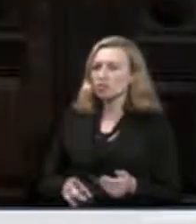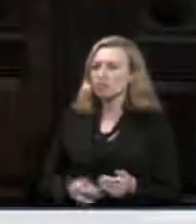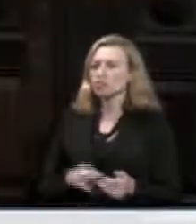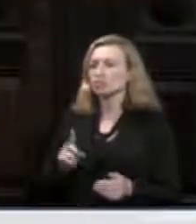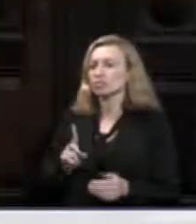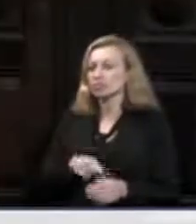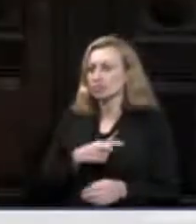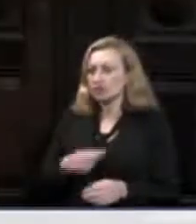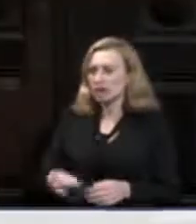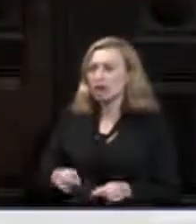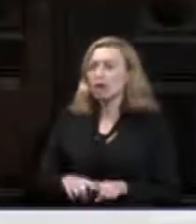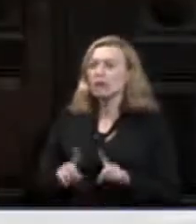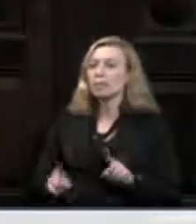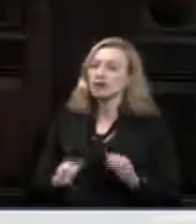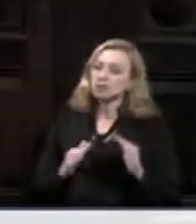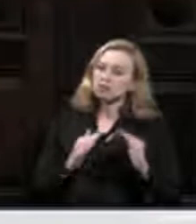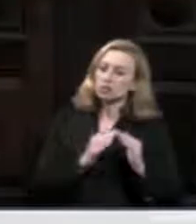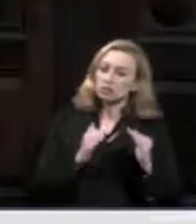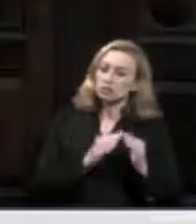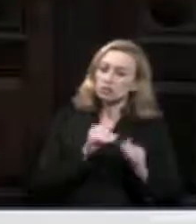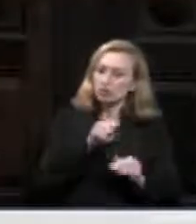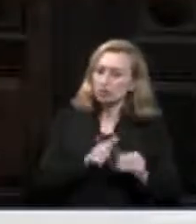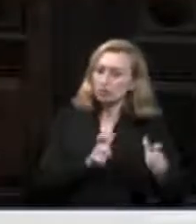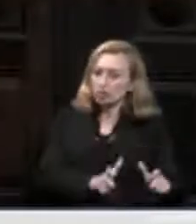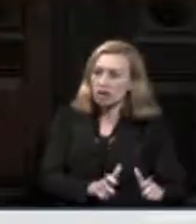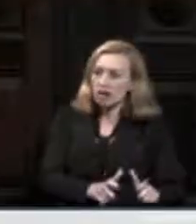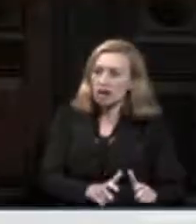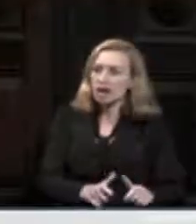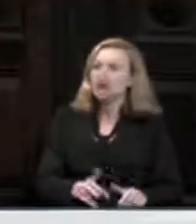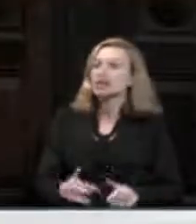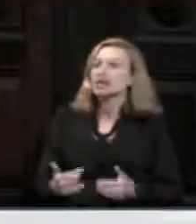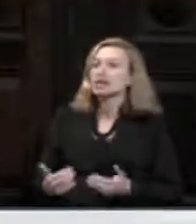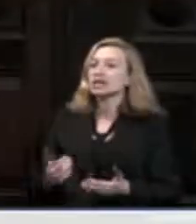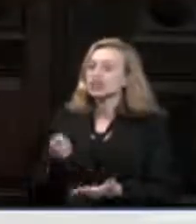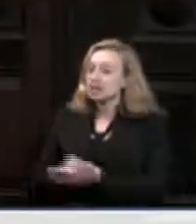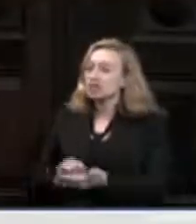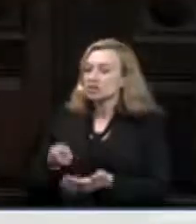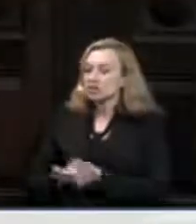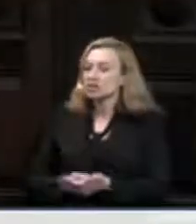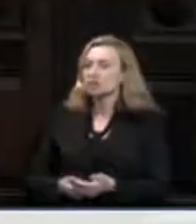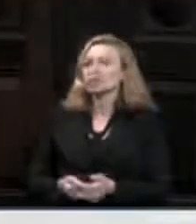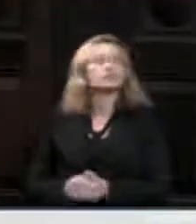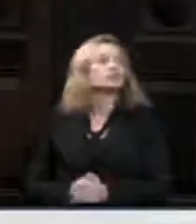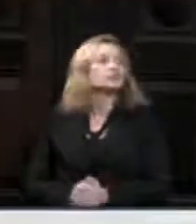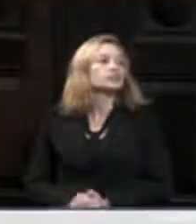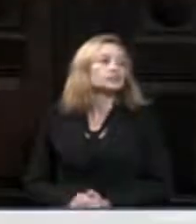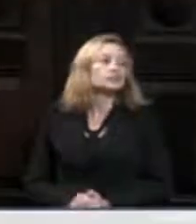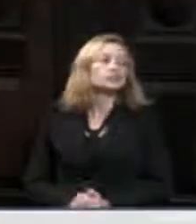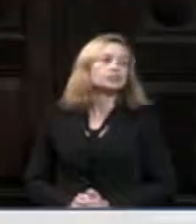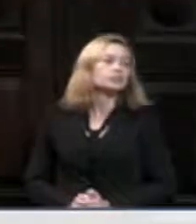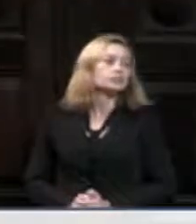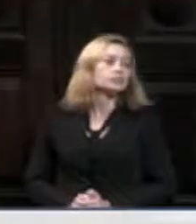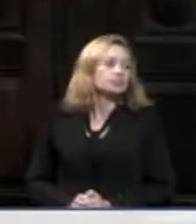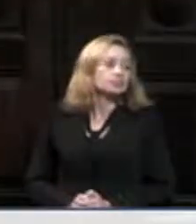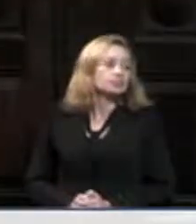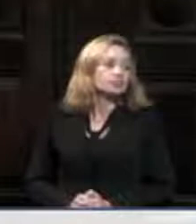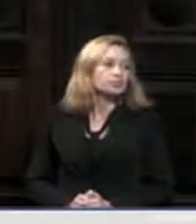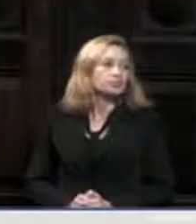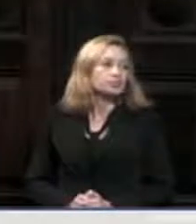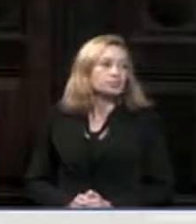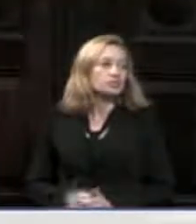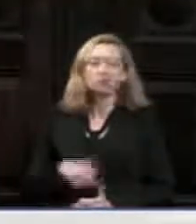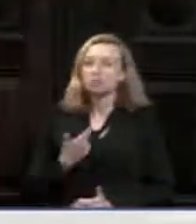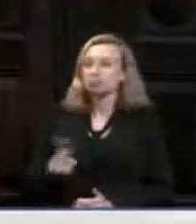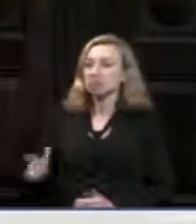manteve. Portanto, os moradores vivem até hoje, além da condição sub-humana de não ter água, não